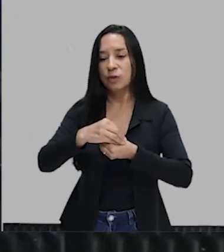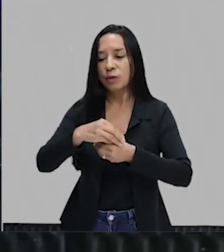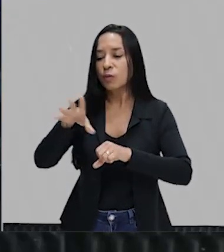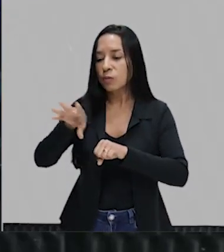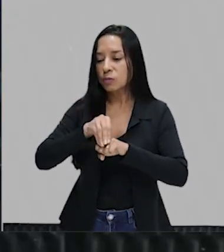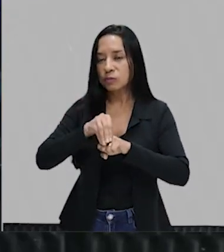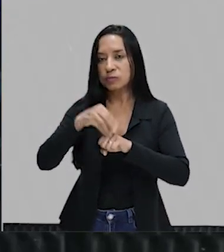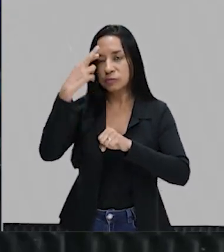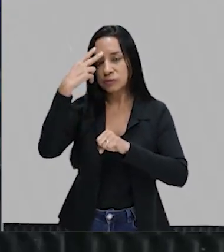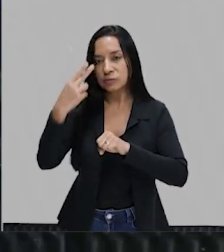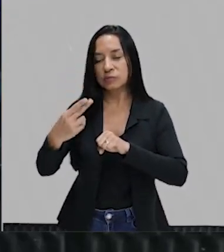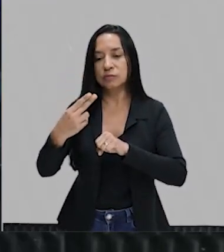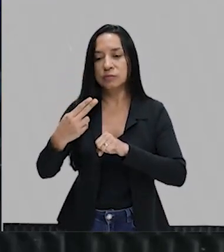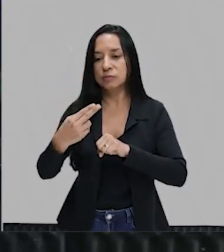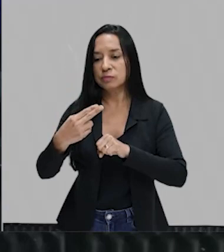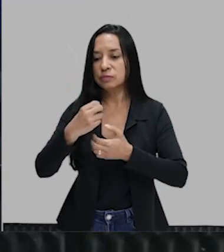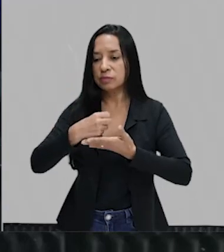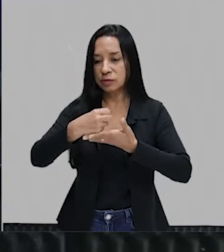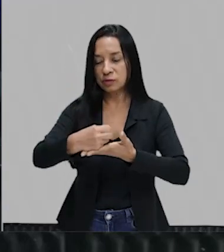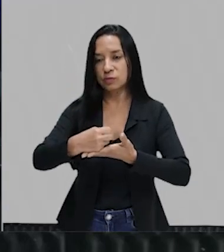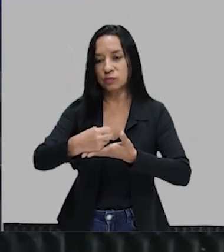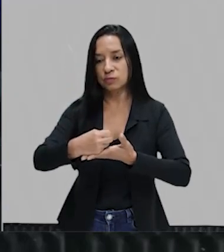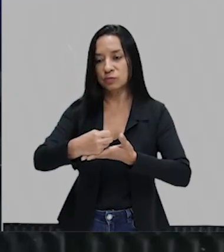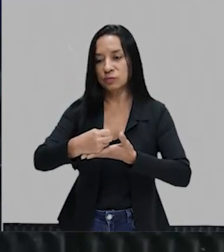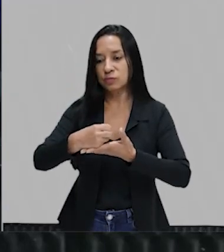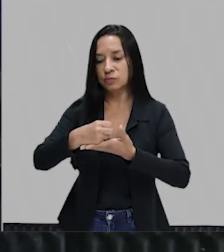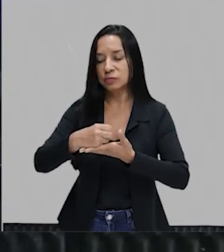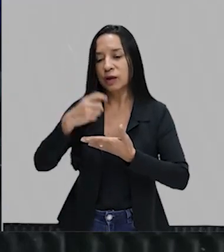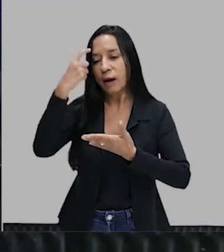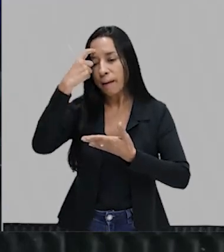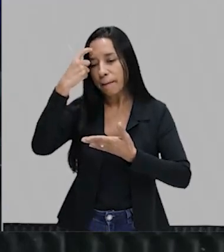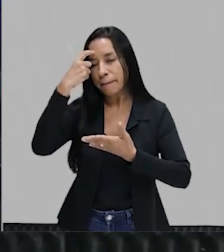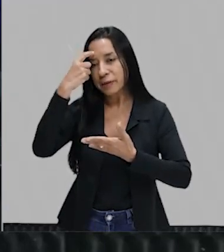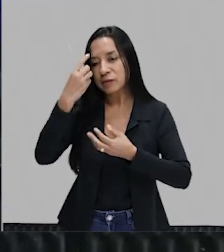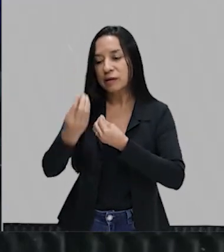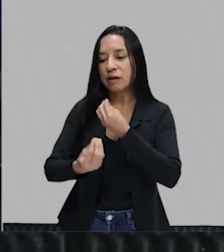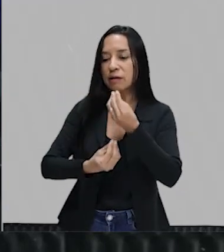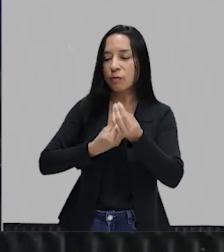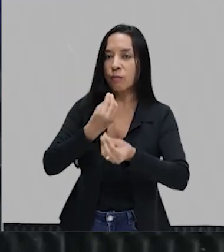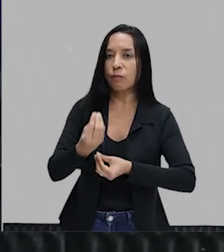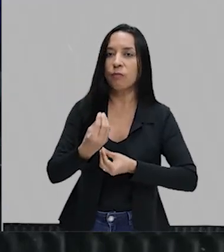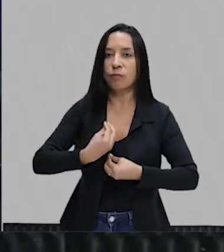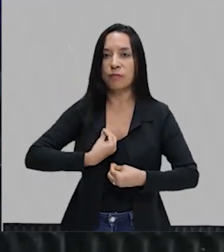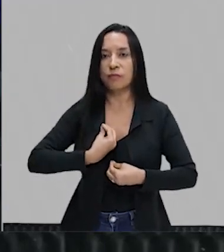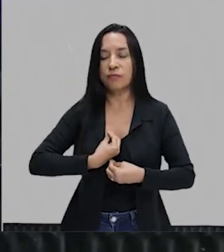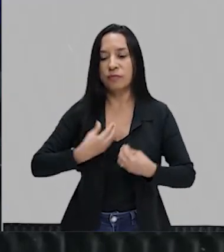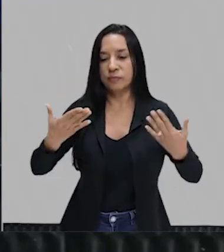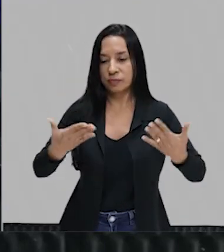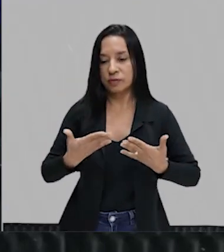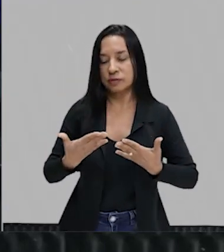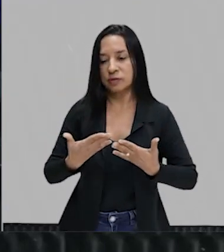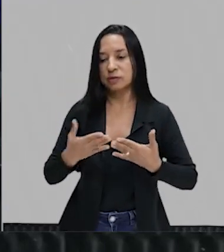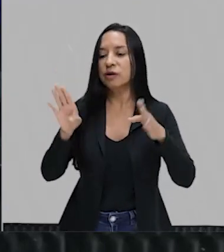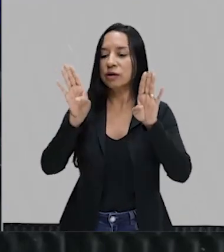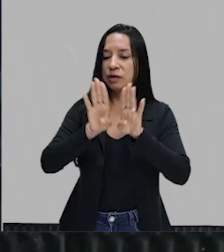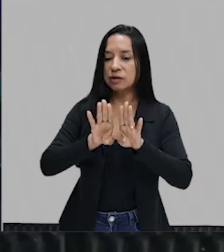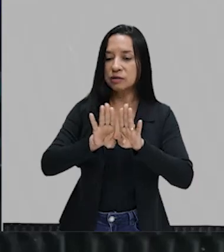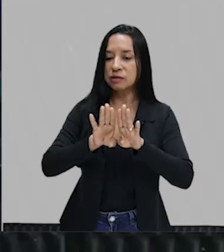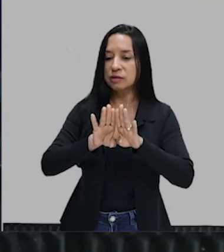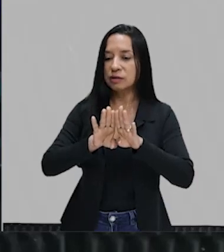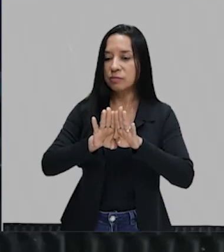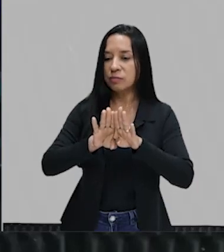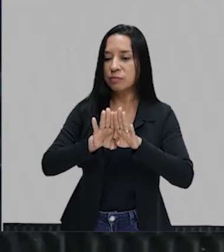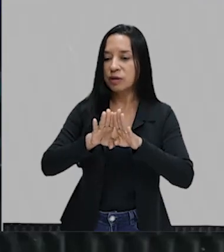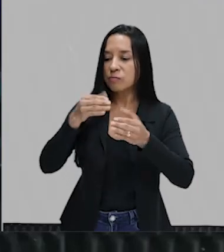vai nos ajudar a refletir a maneira como se vive no presente. E, acima de tudo, é por meio